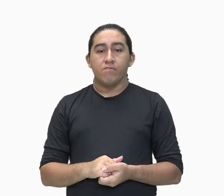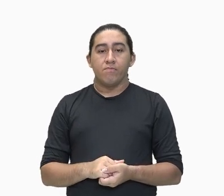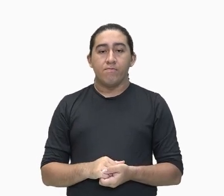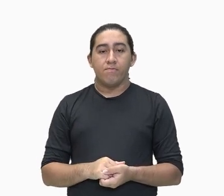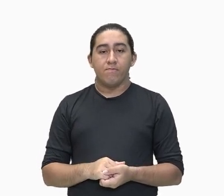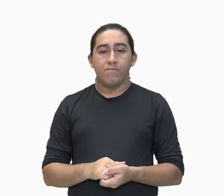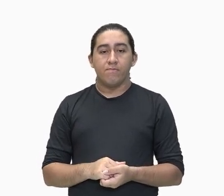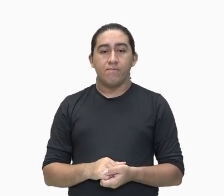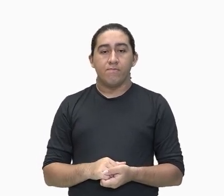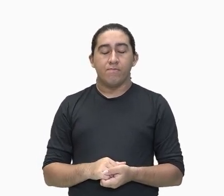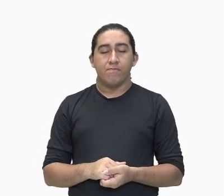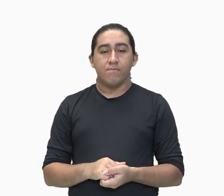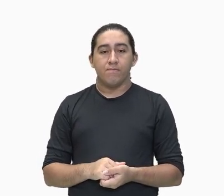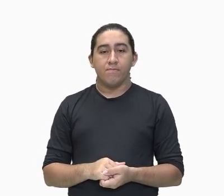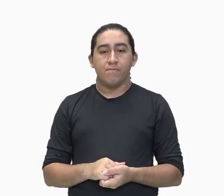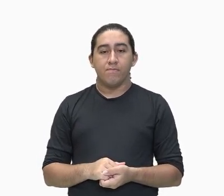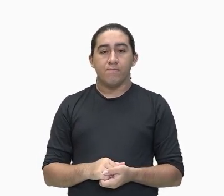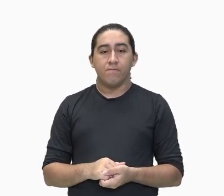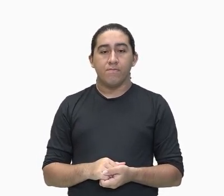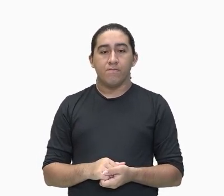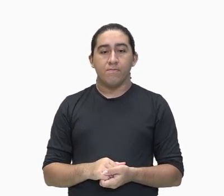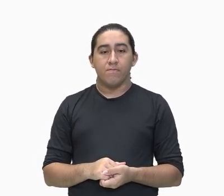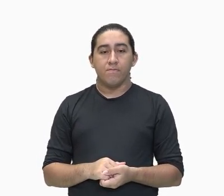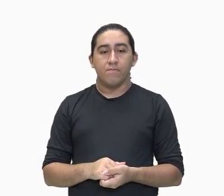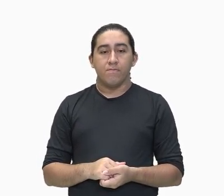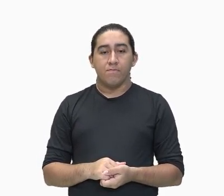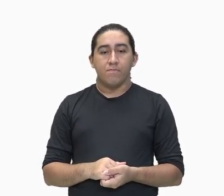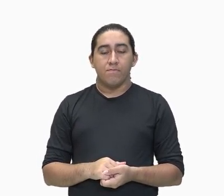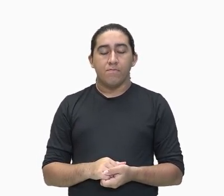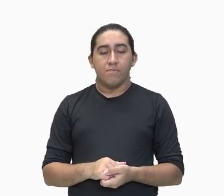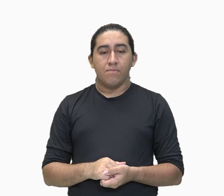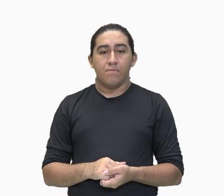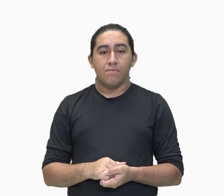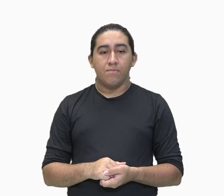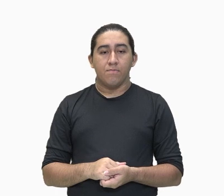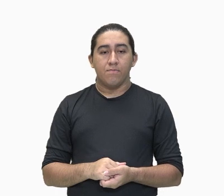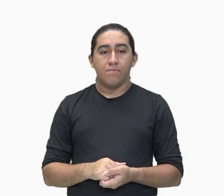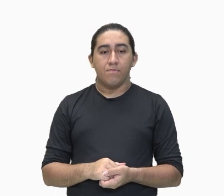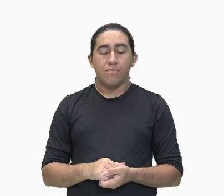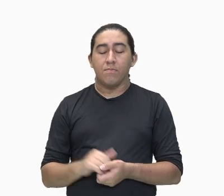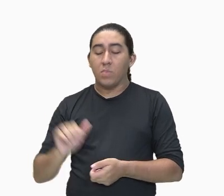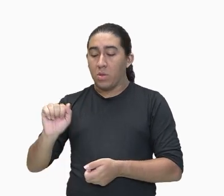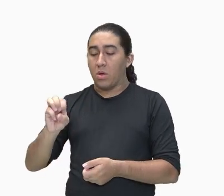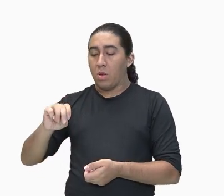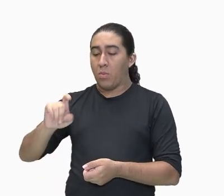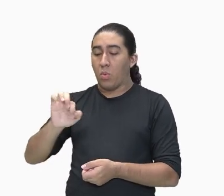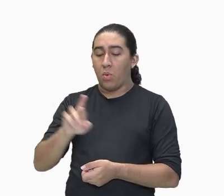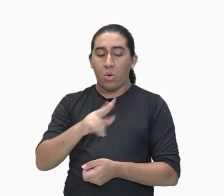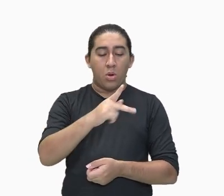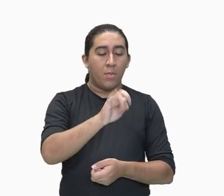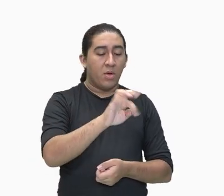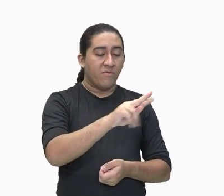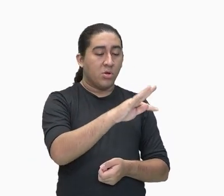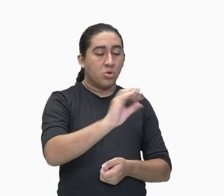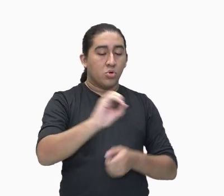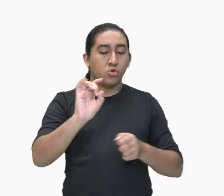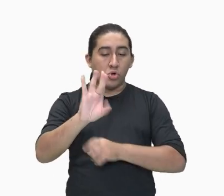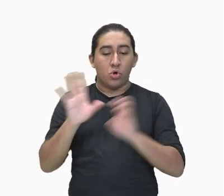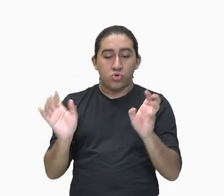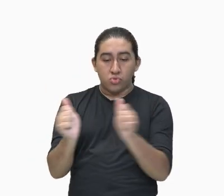ficou vinha, tá? Vinicultura. Então, houve essa alteração. Amor perfeito também só juntou, né?